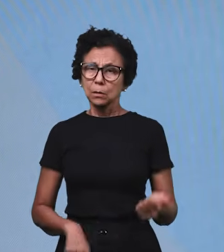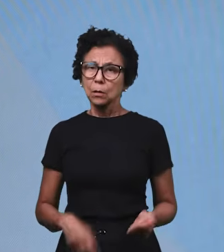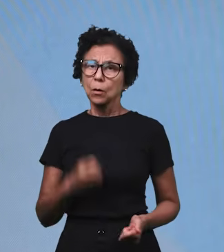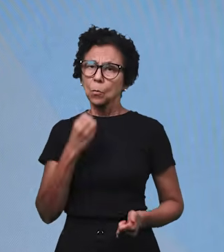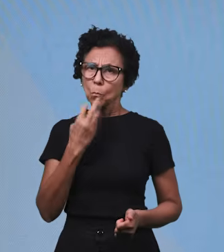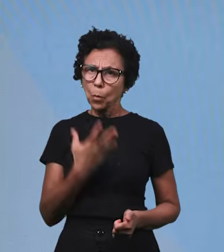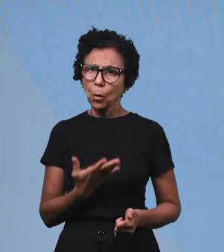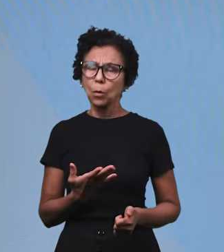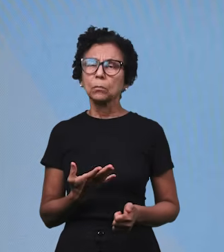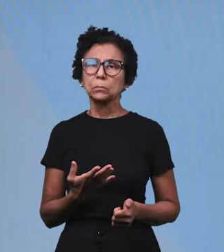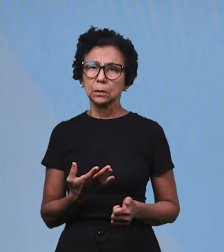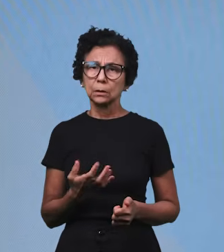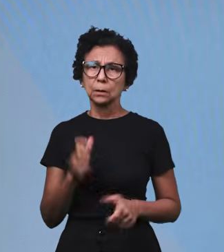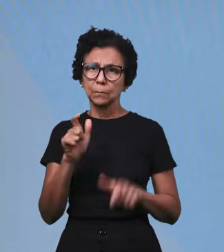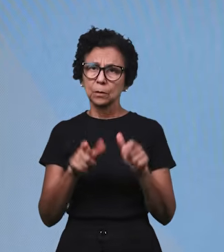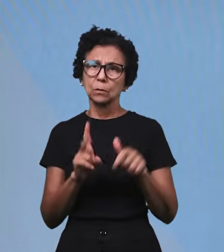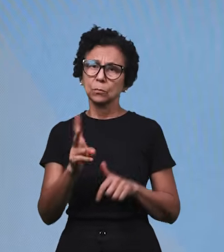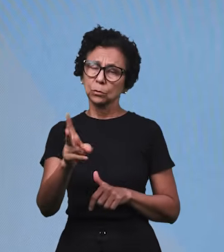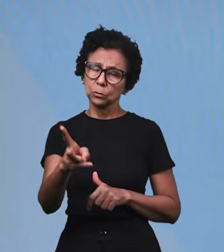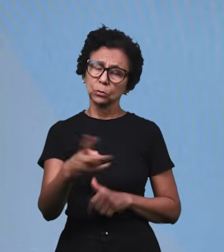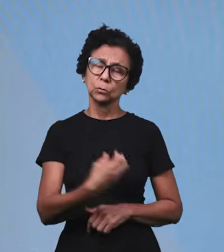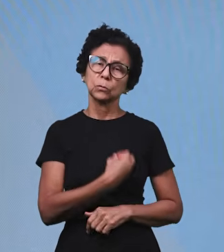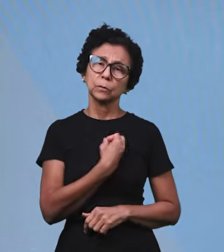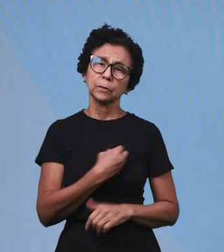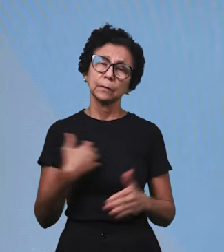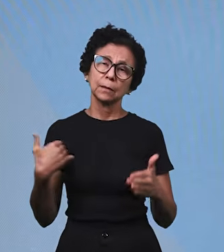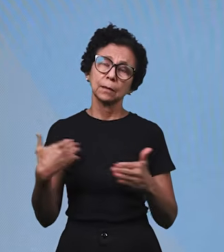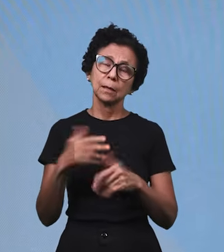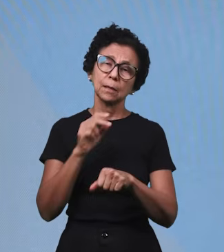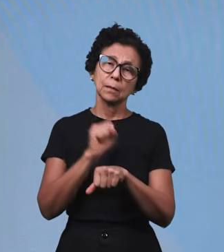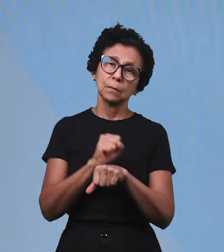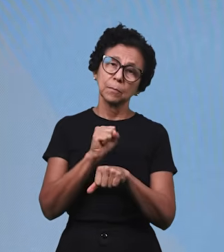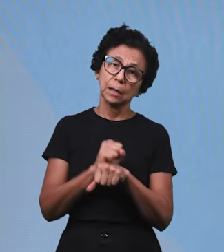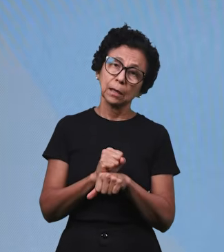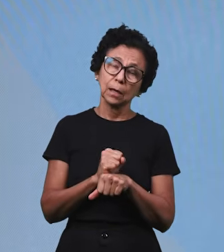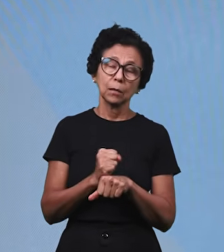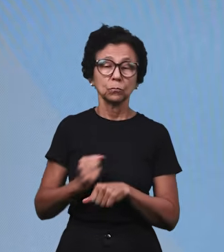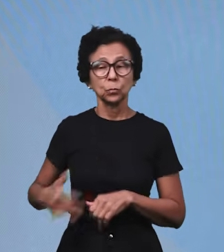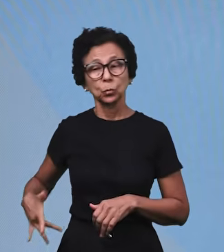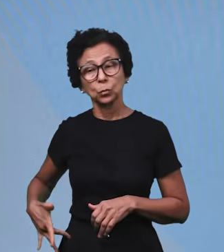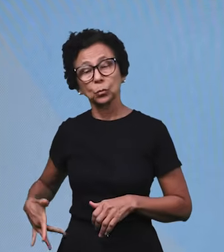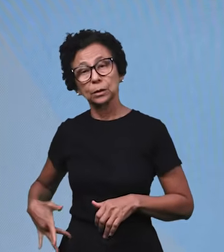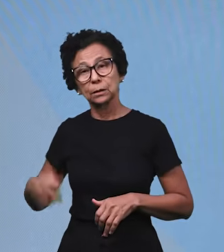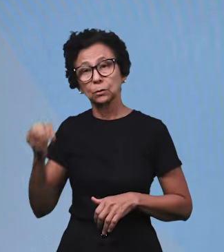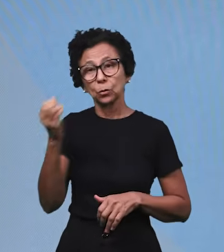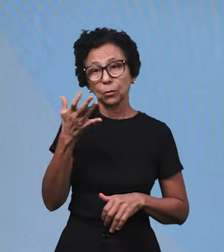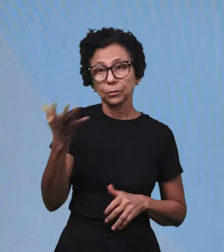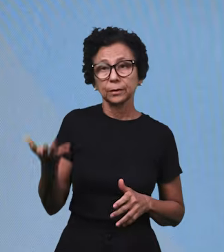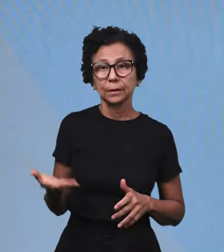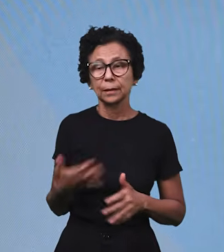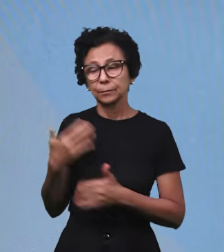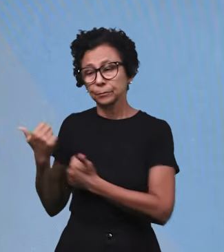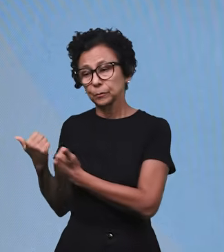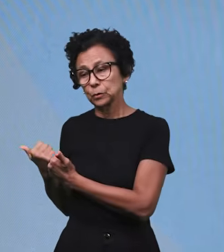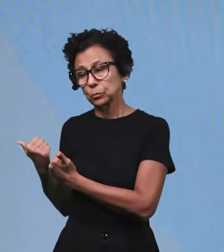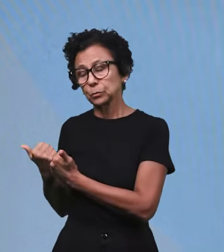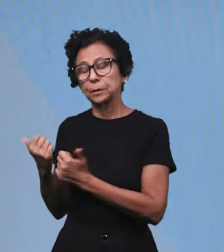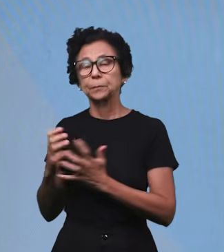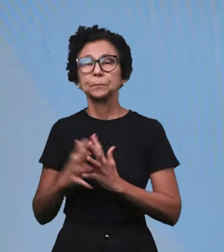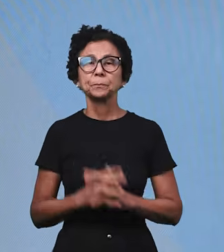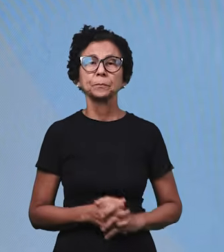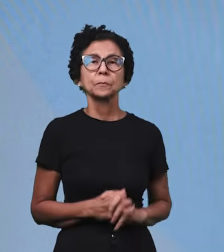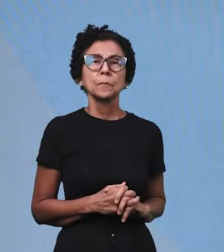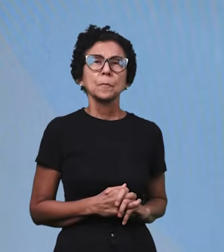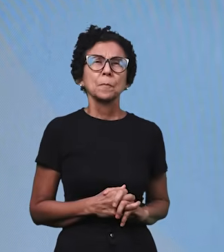continuem sobrevivendo até ter uma nova etapa, por exemplo, o transplante. Mas esses procedimentos, Hugo, eles geram